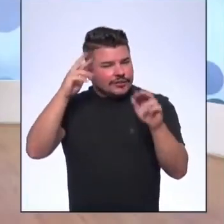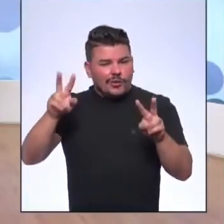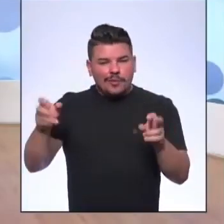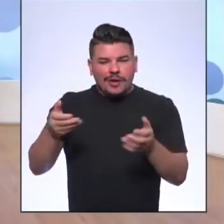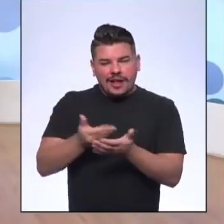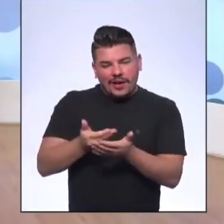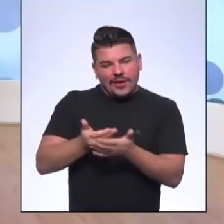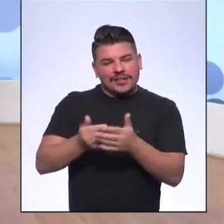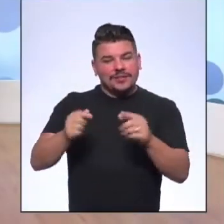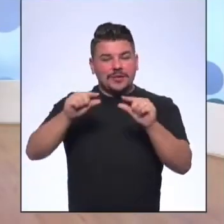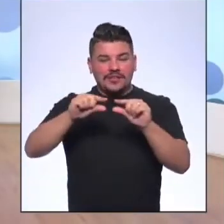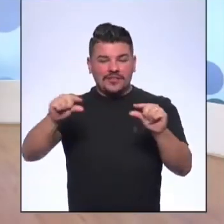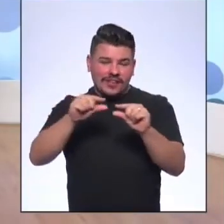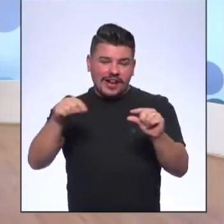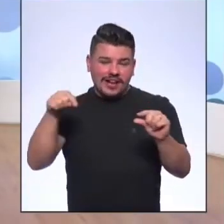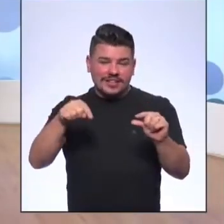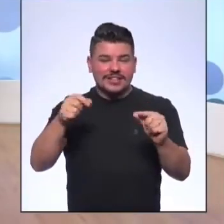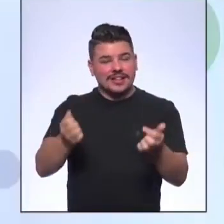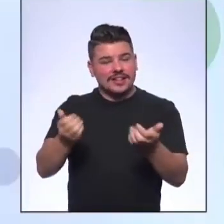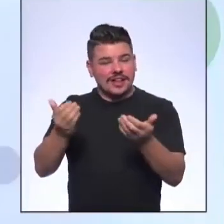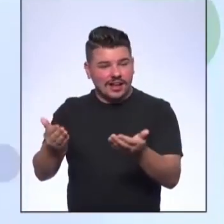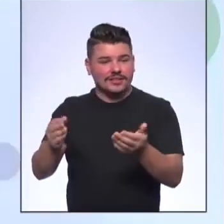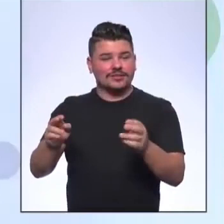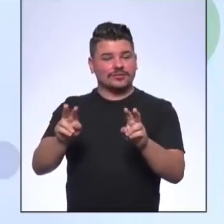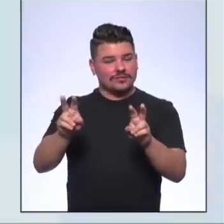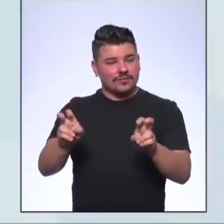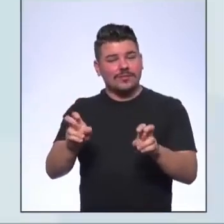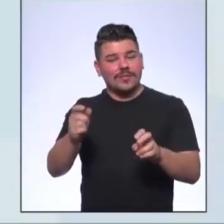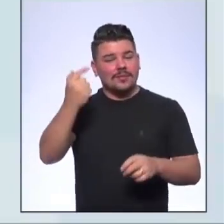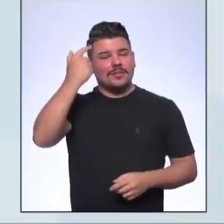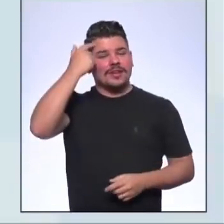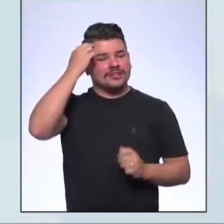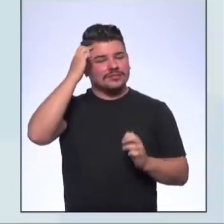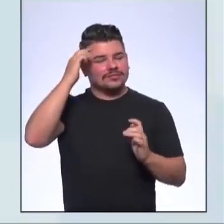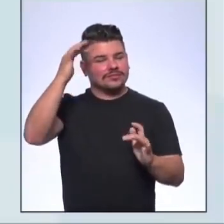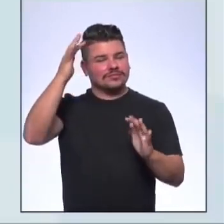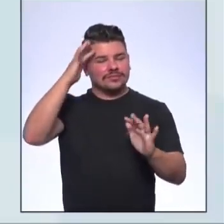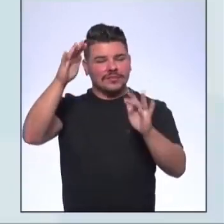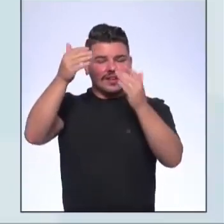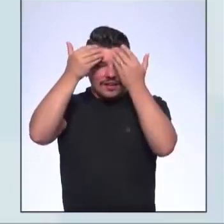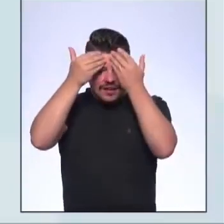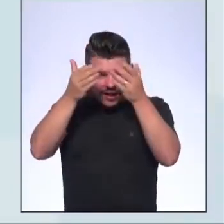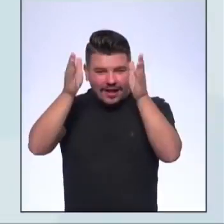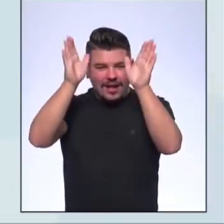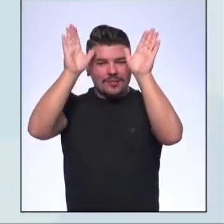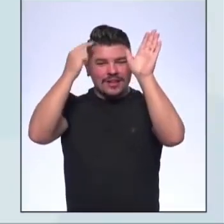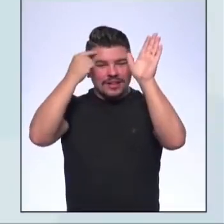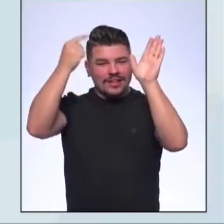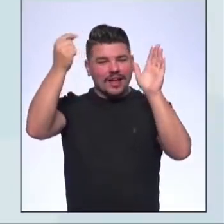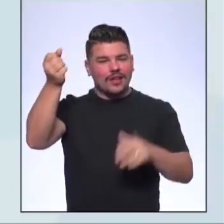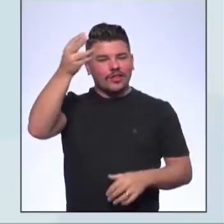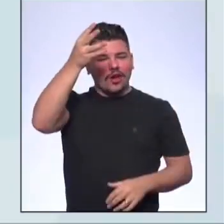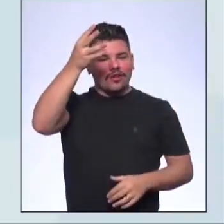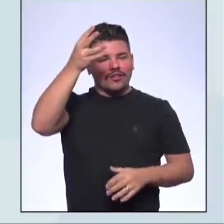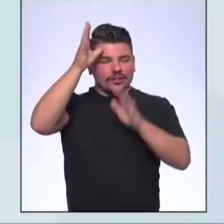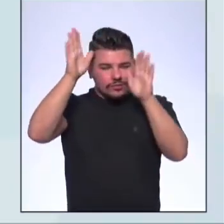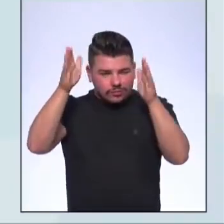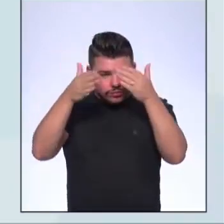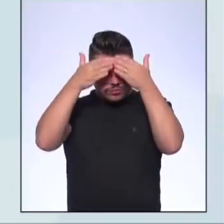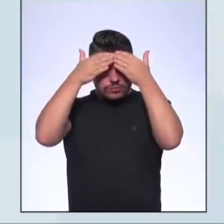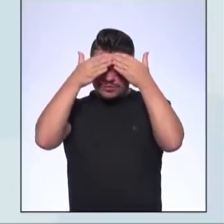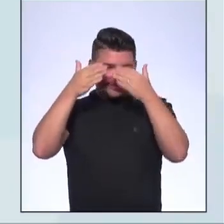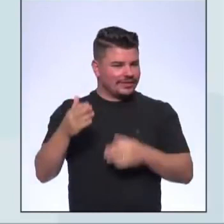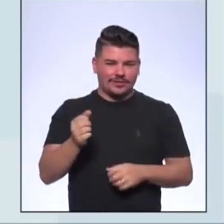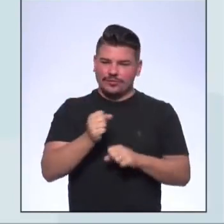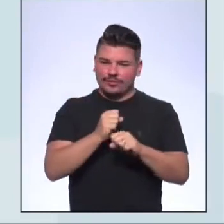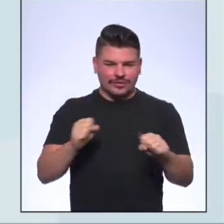tem uma frase aí atribuída a Oliver Wendell, né? A mente que se abre a uma nova ideia jamais voltará ao seu tamanho